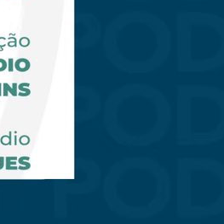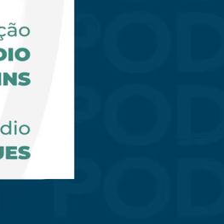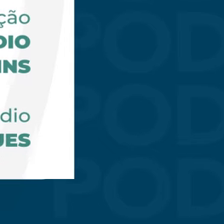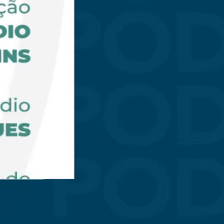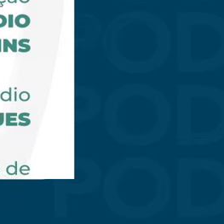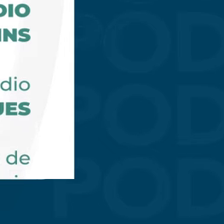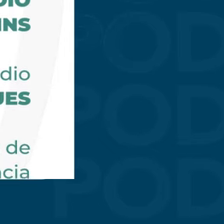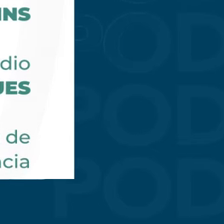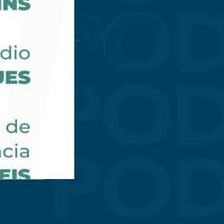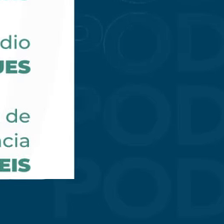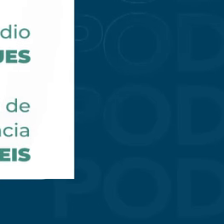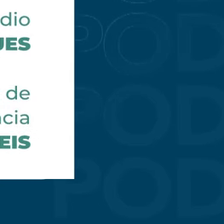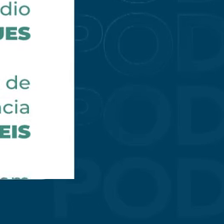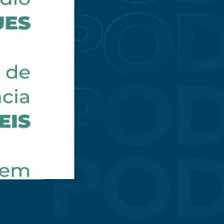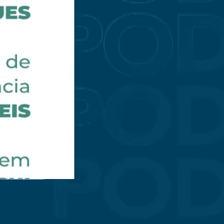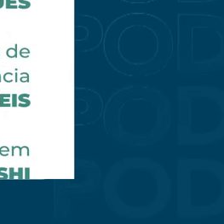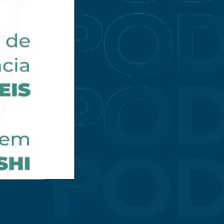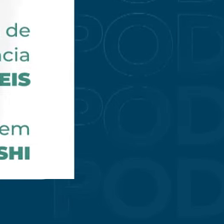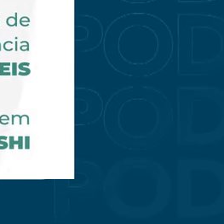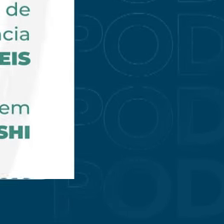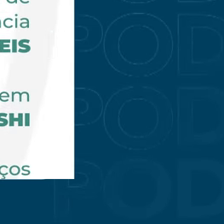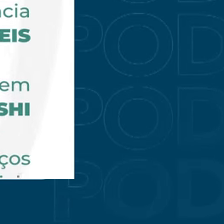próxima he